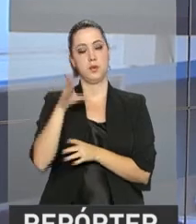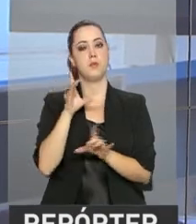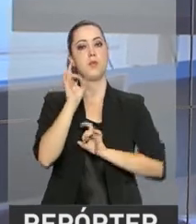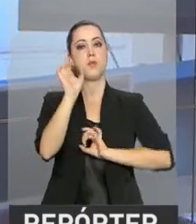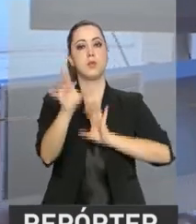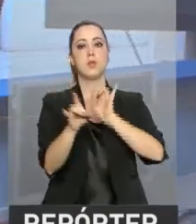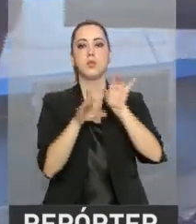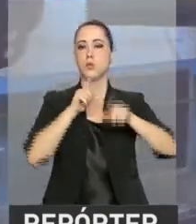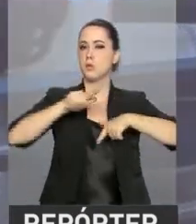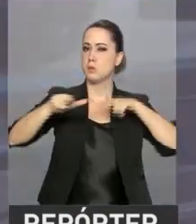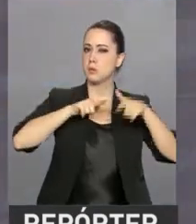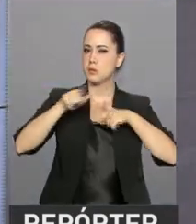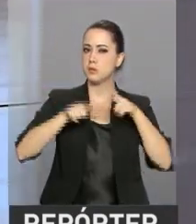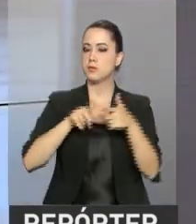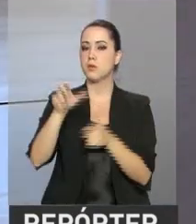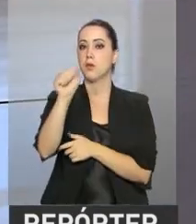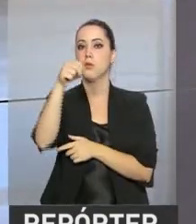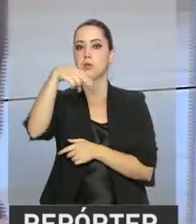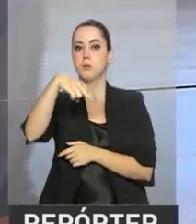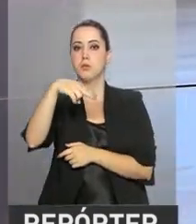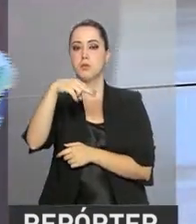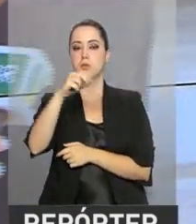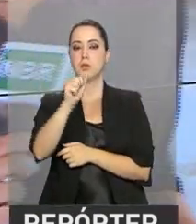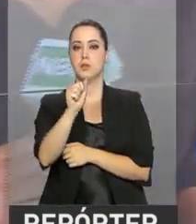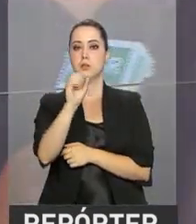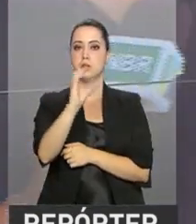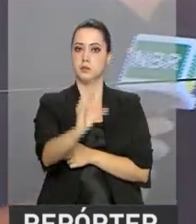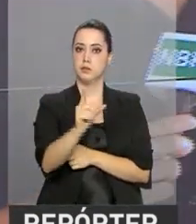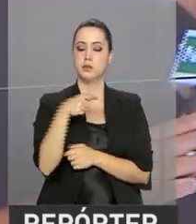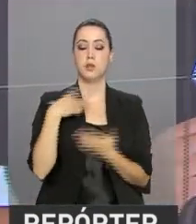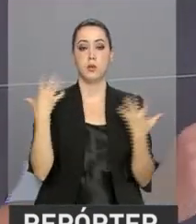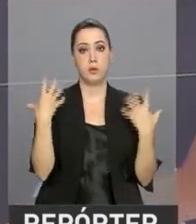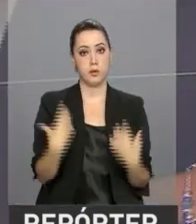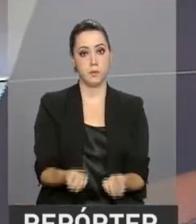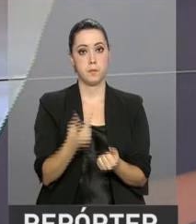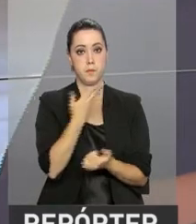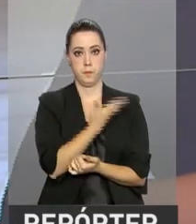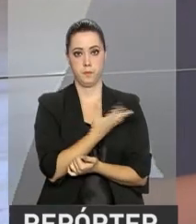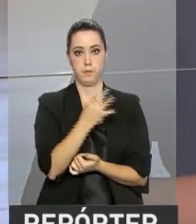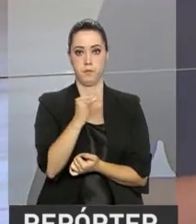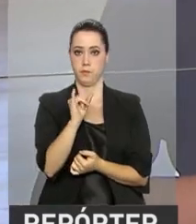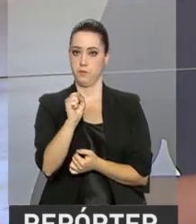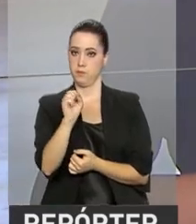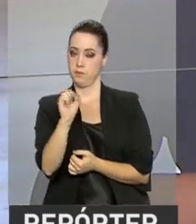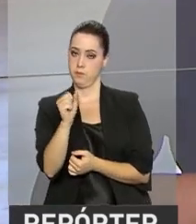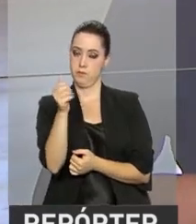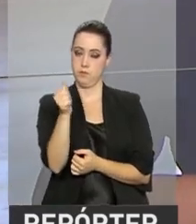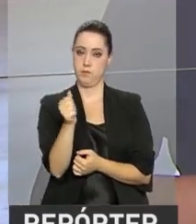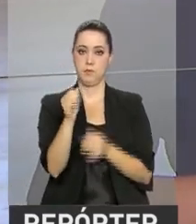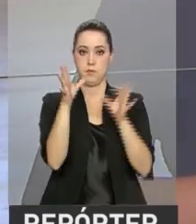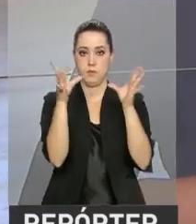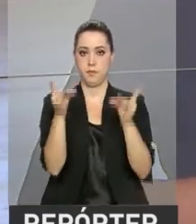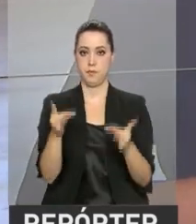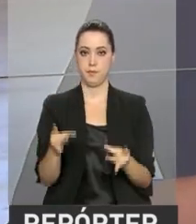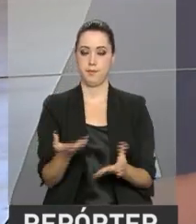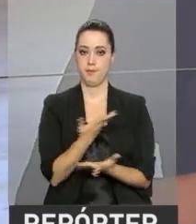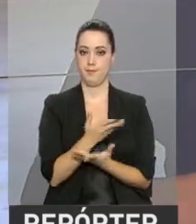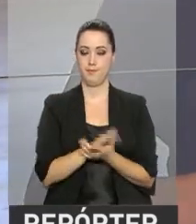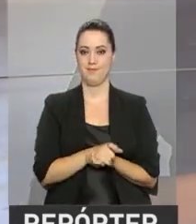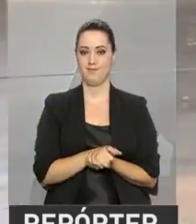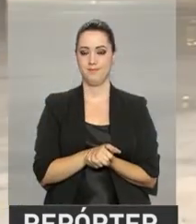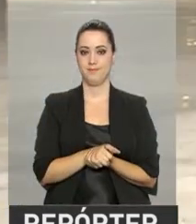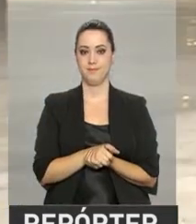anac ao vivo a repórter thaíssa dias traz pra gente as informações lá isso olá josé luís